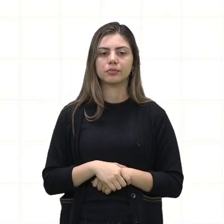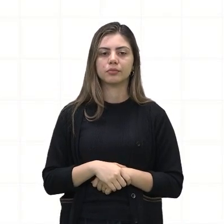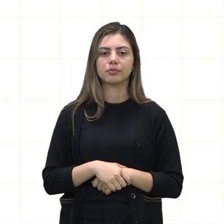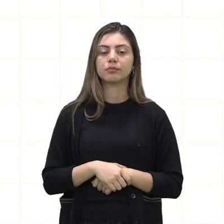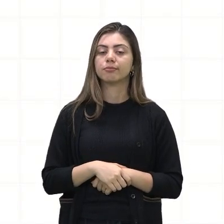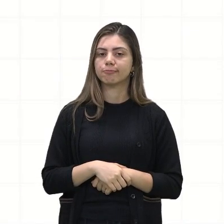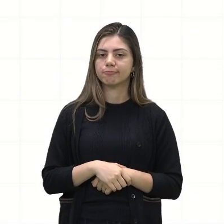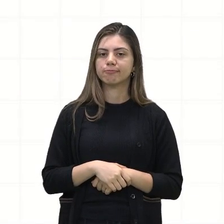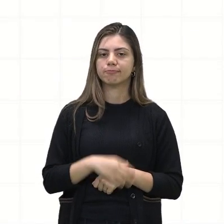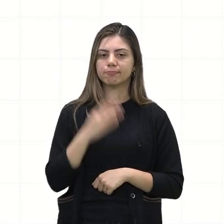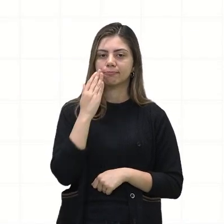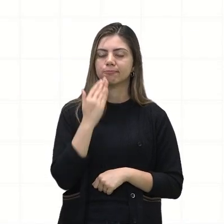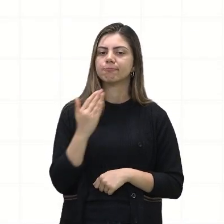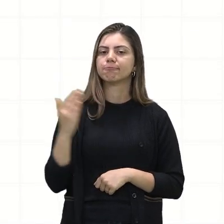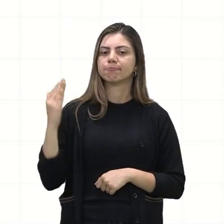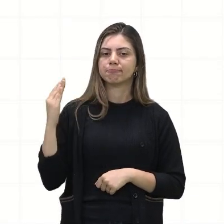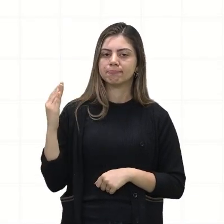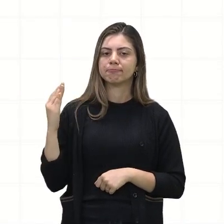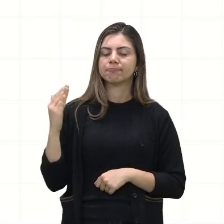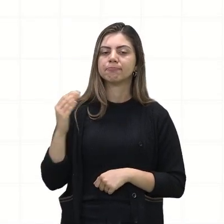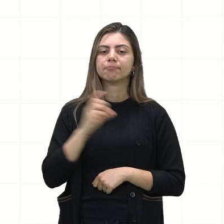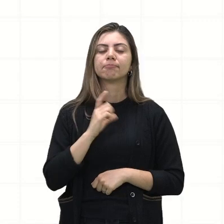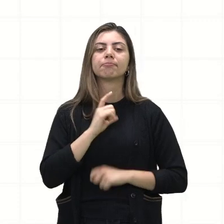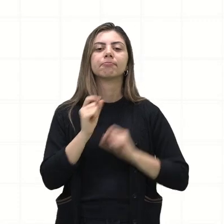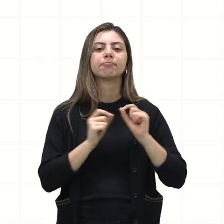Então, nós temos aqui